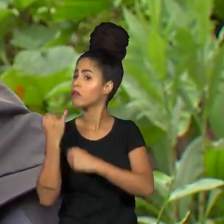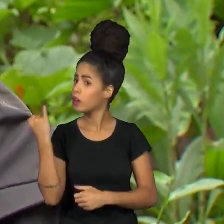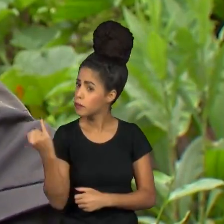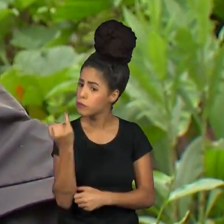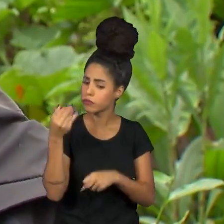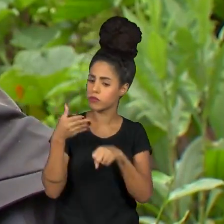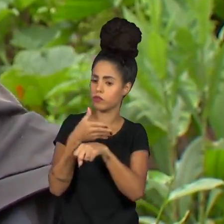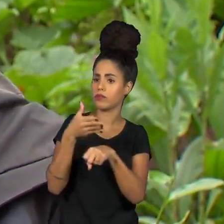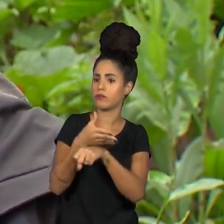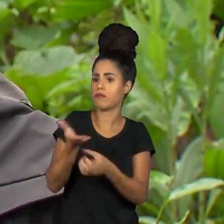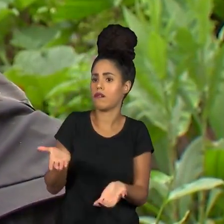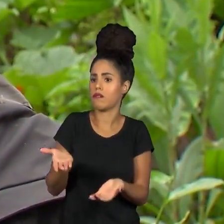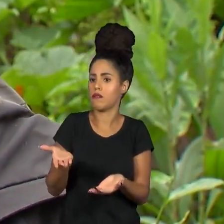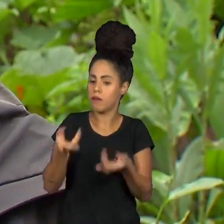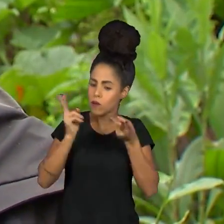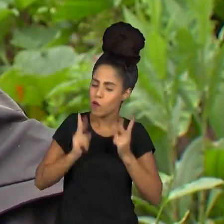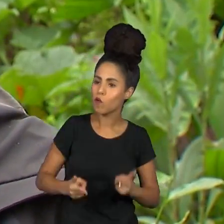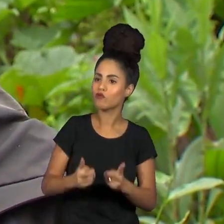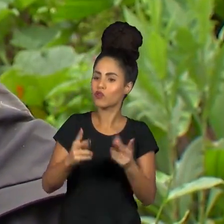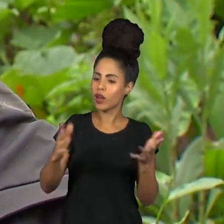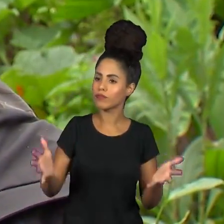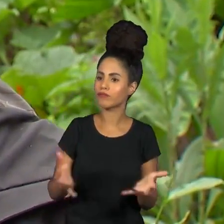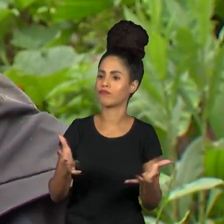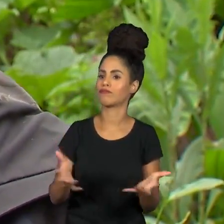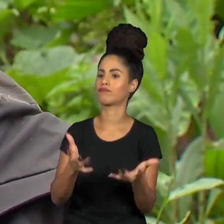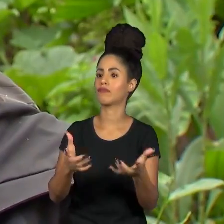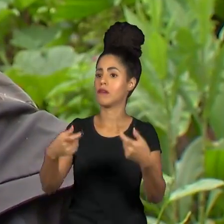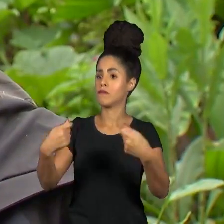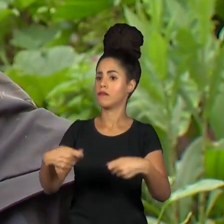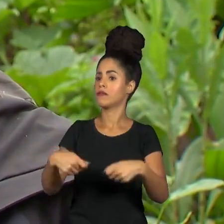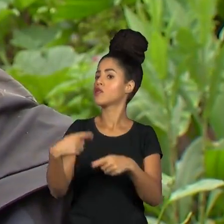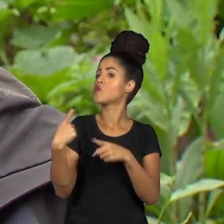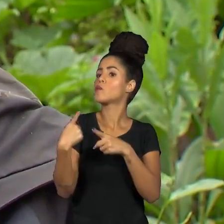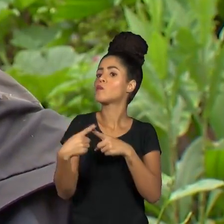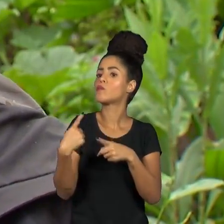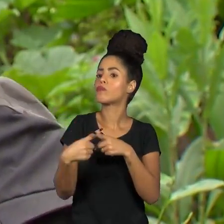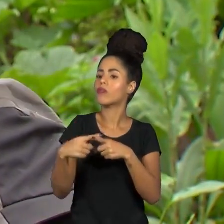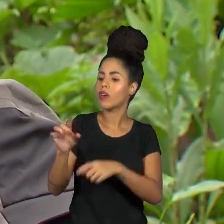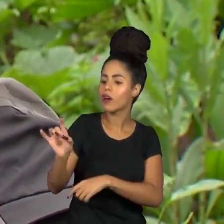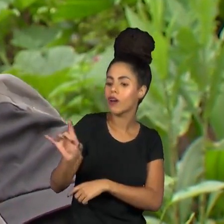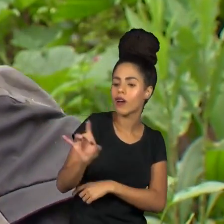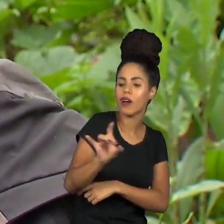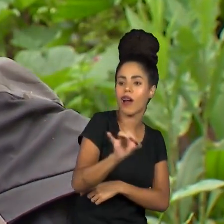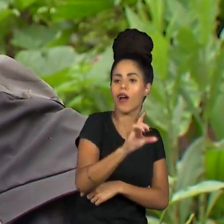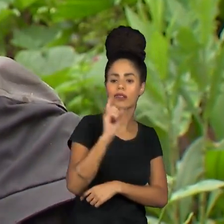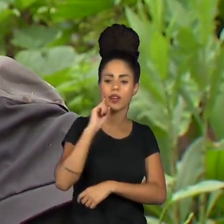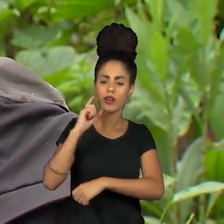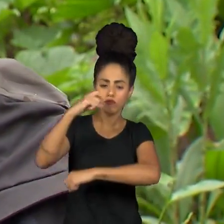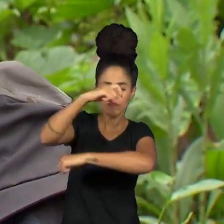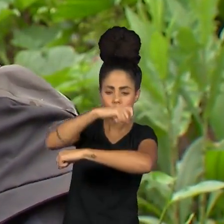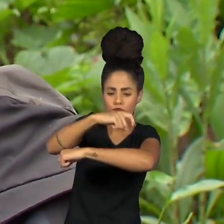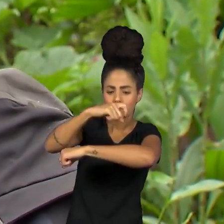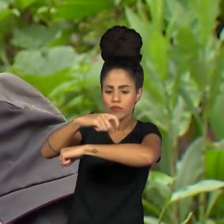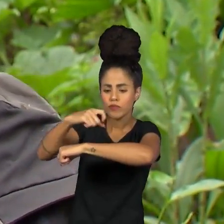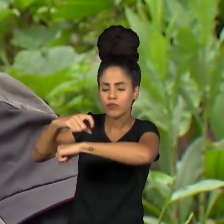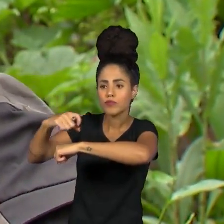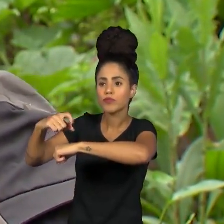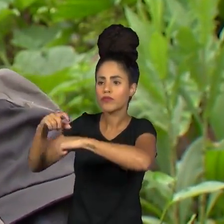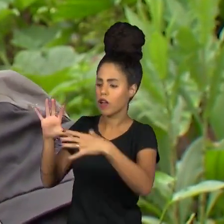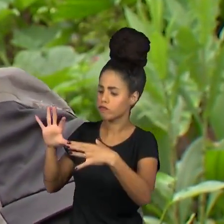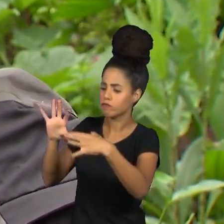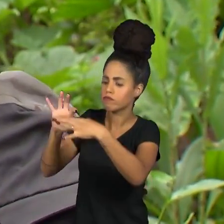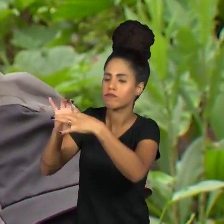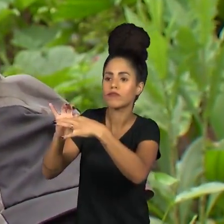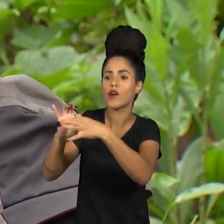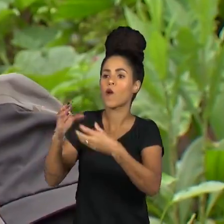o manejo com certeza seria equivocado, porque cada horta tem uma vocação, cada horta está muito conectada à